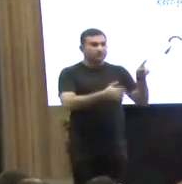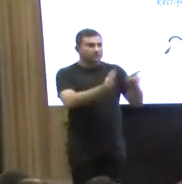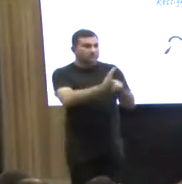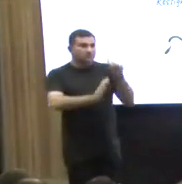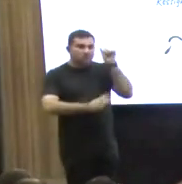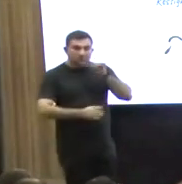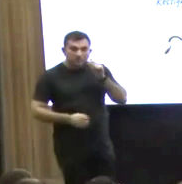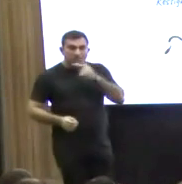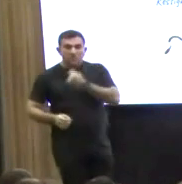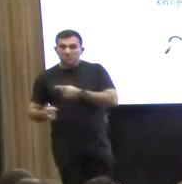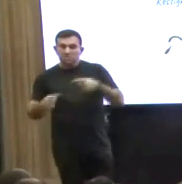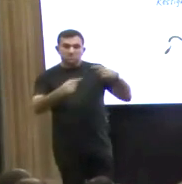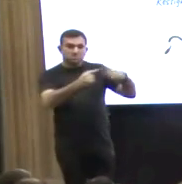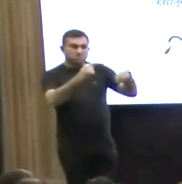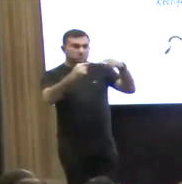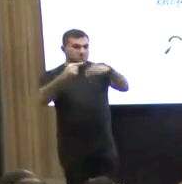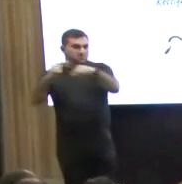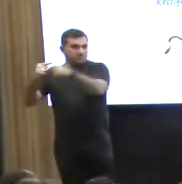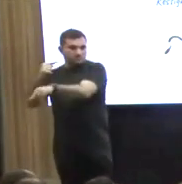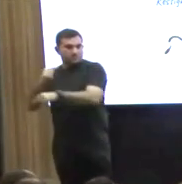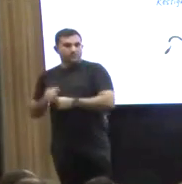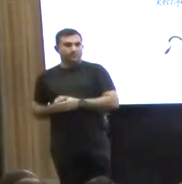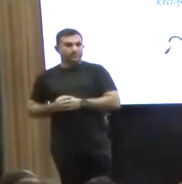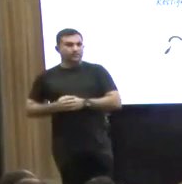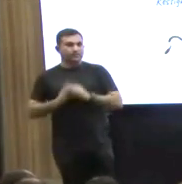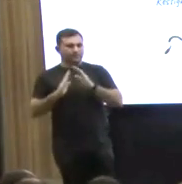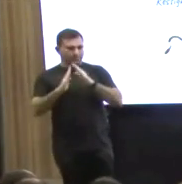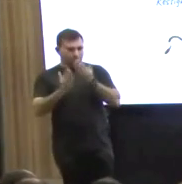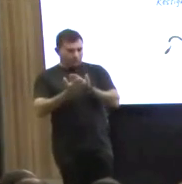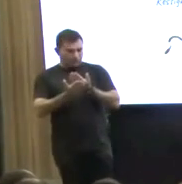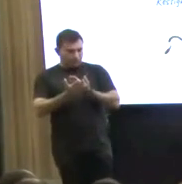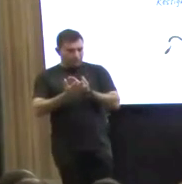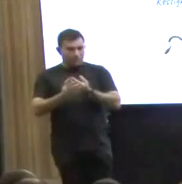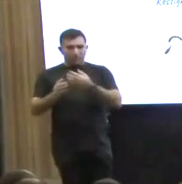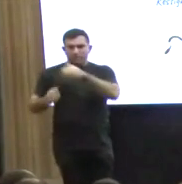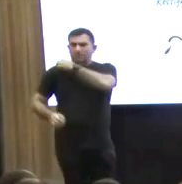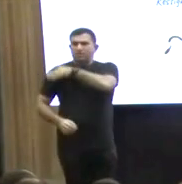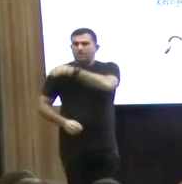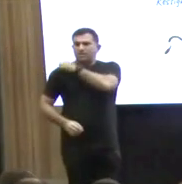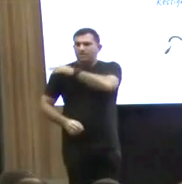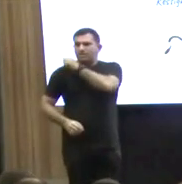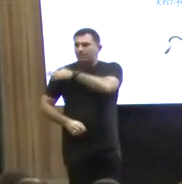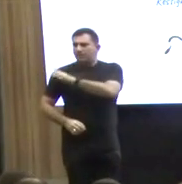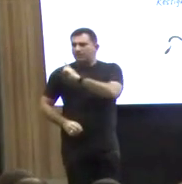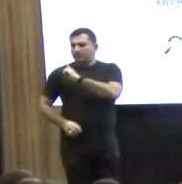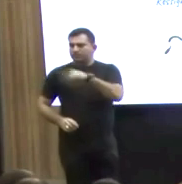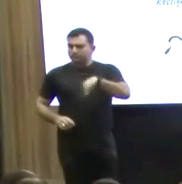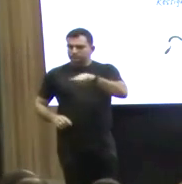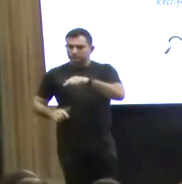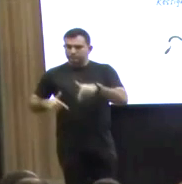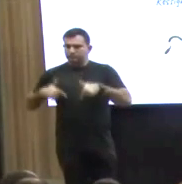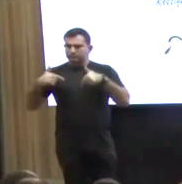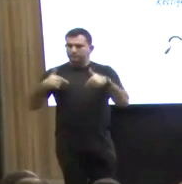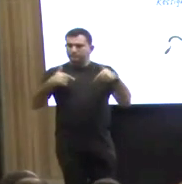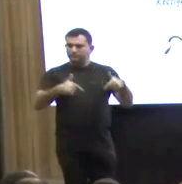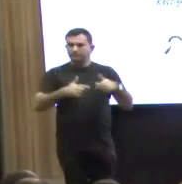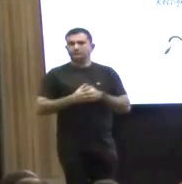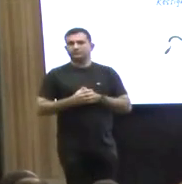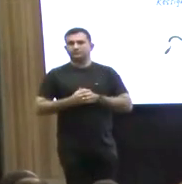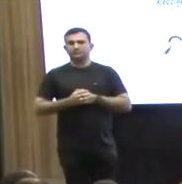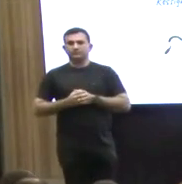né? Nós já estamos produzindo essa inabilidade, né, masculina de lidar